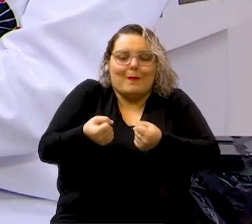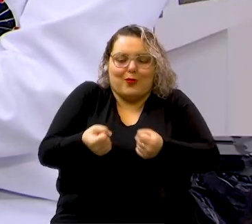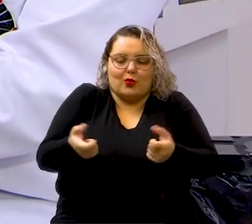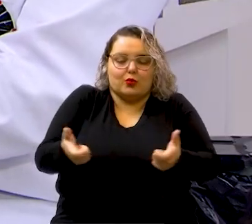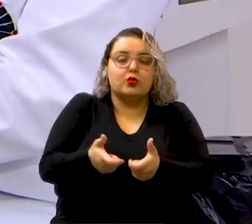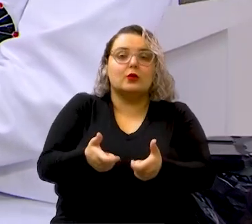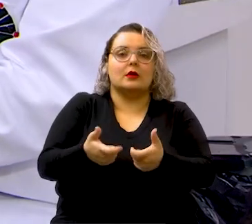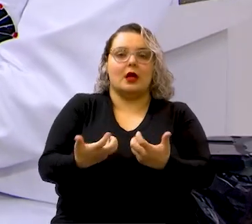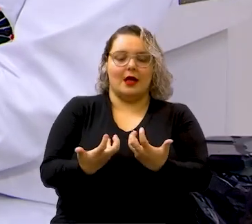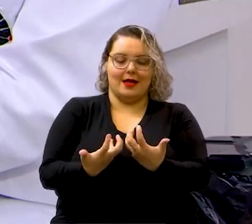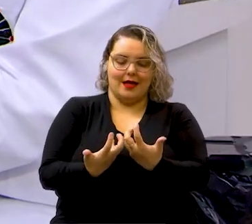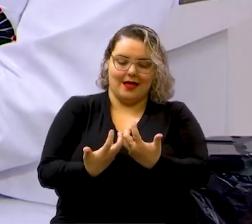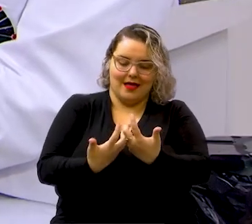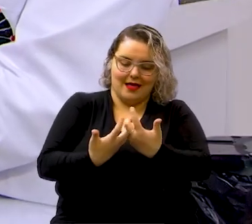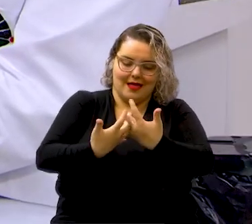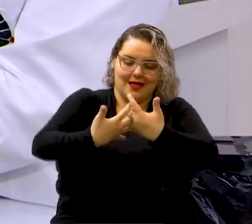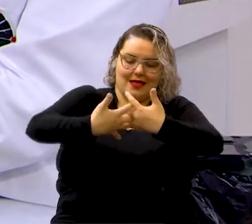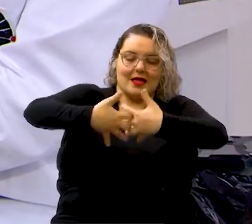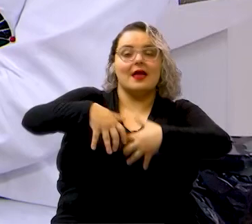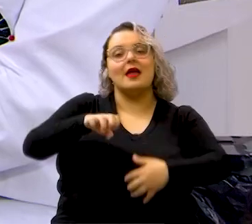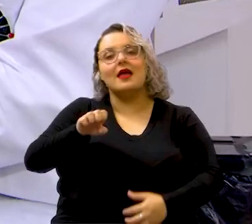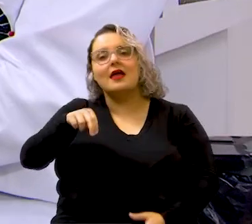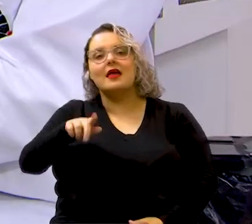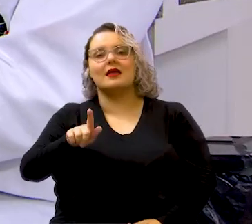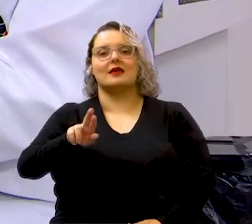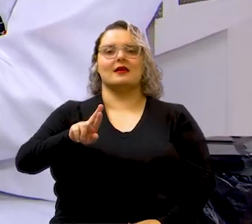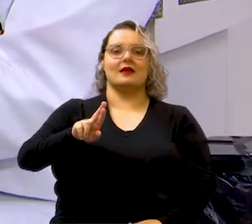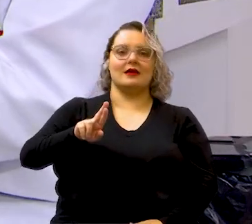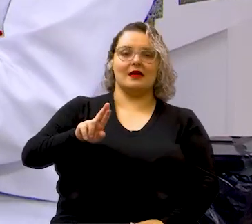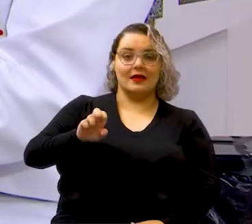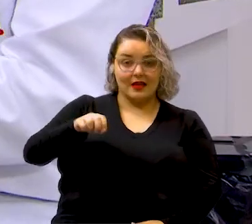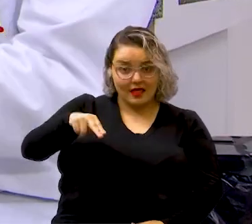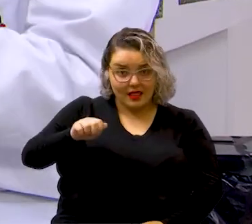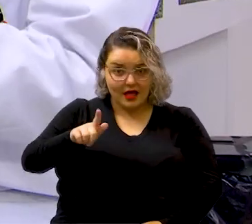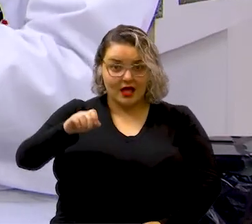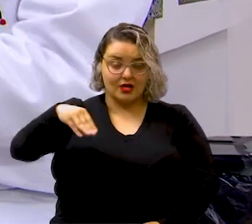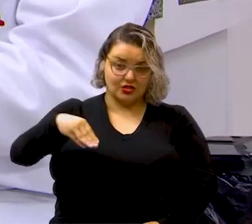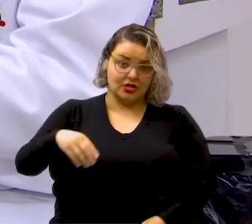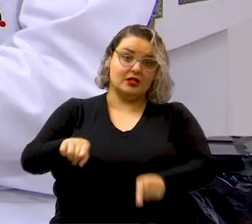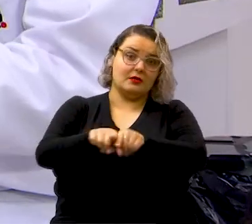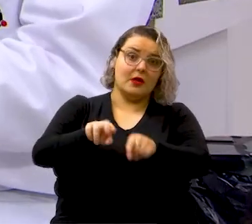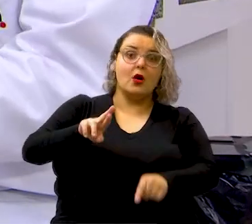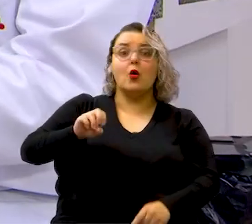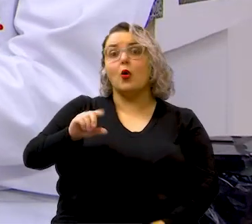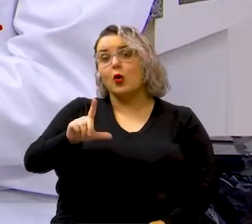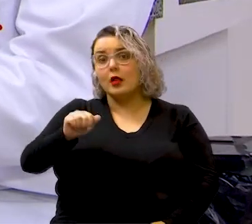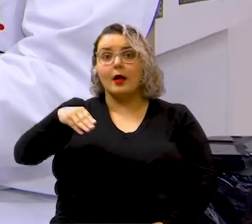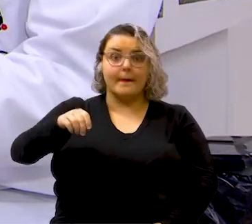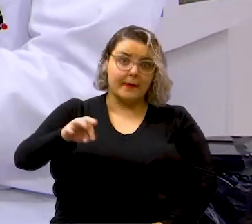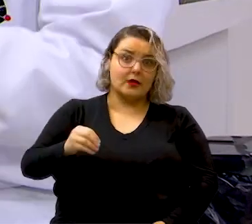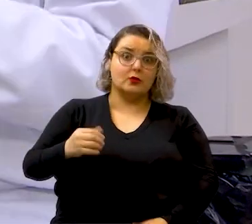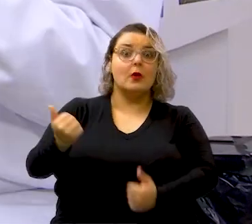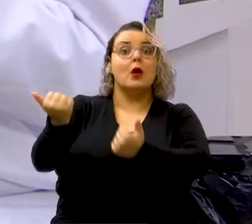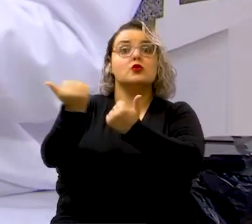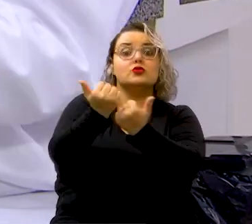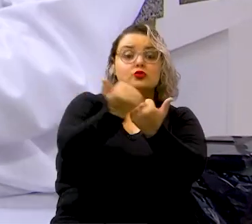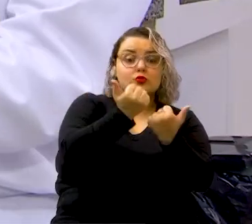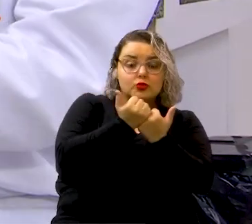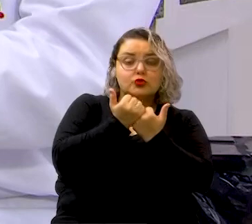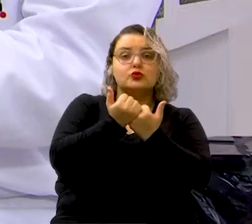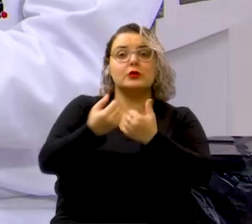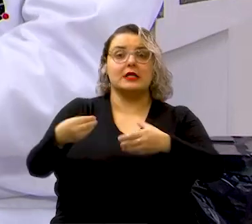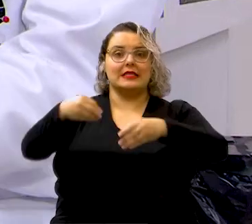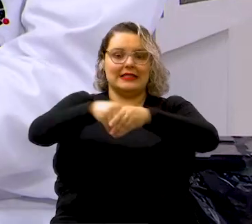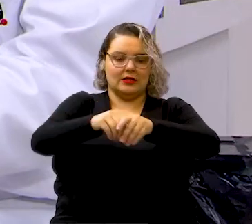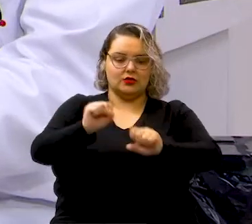imprimir engrenagens, né, e rolamentos. A ideia é que eu pudesse, em alguma situação, substituir uma